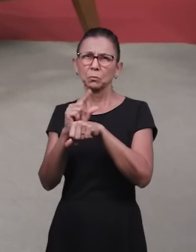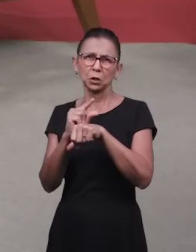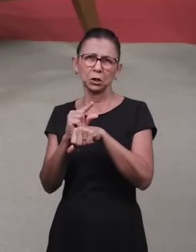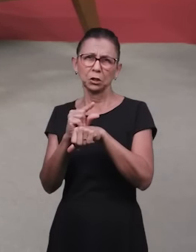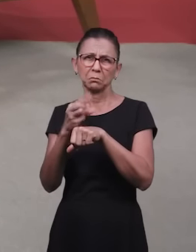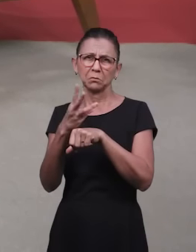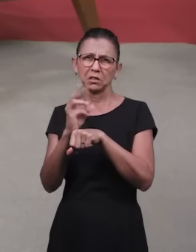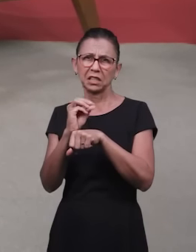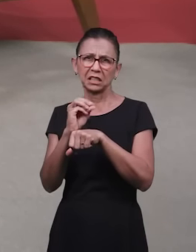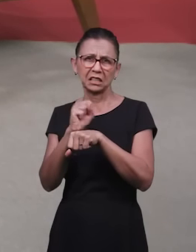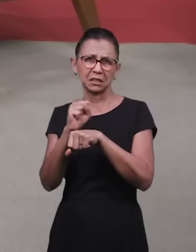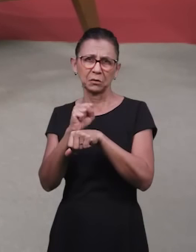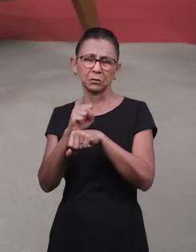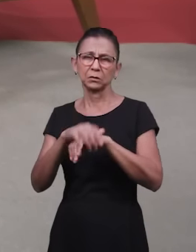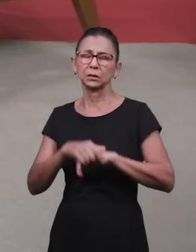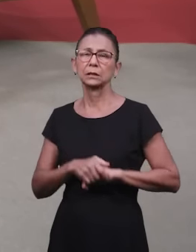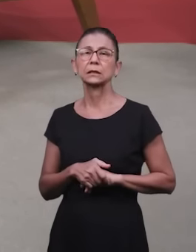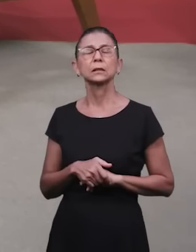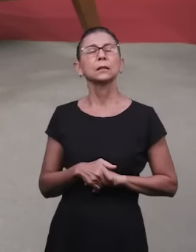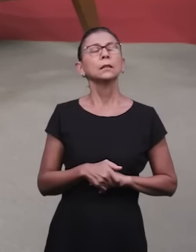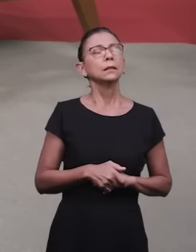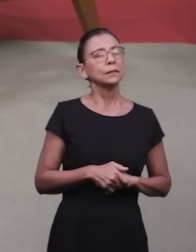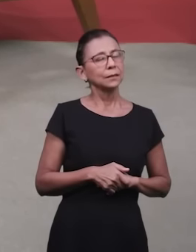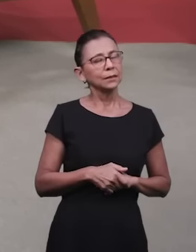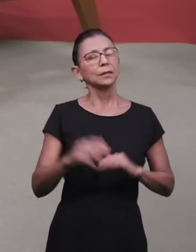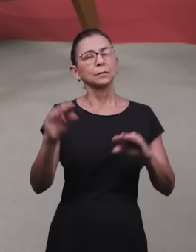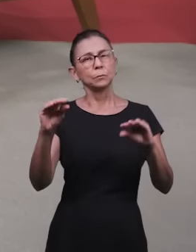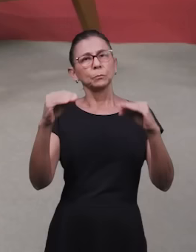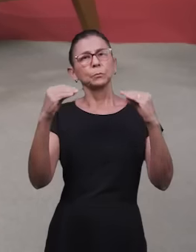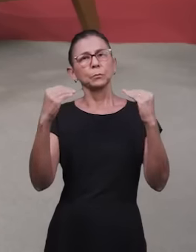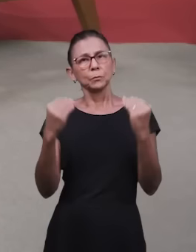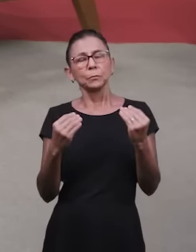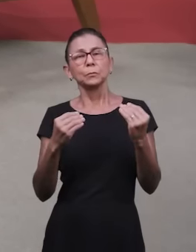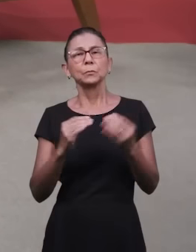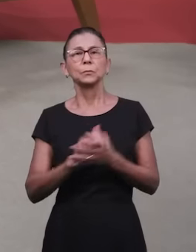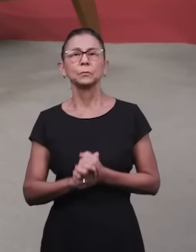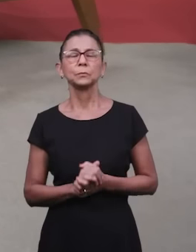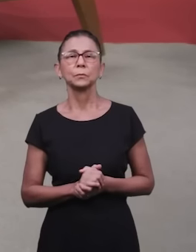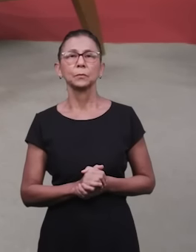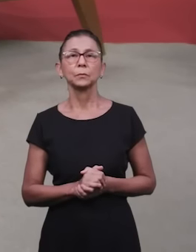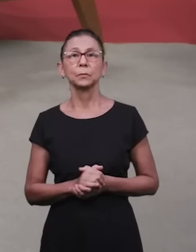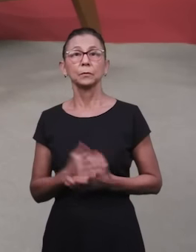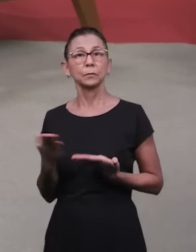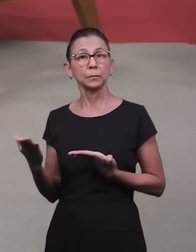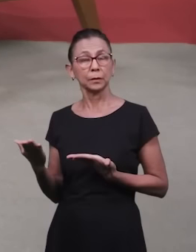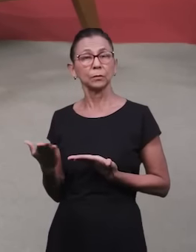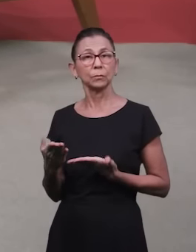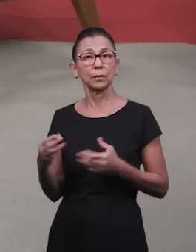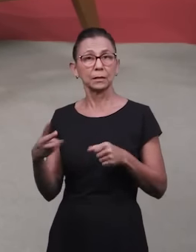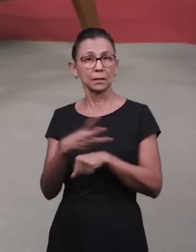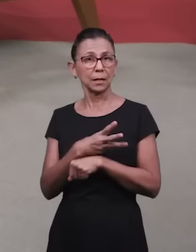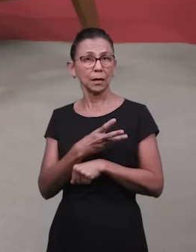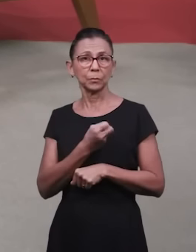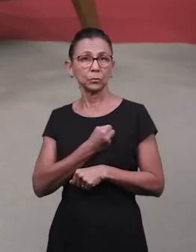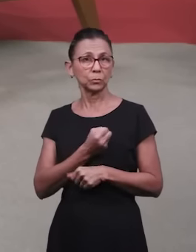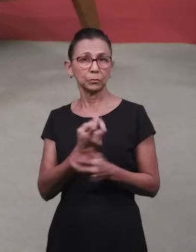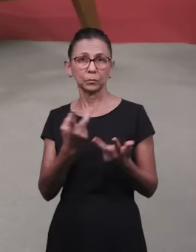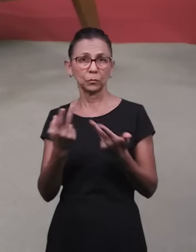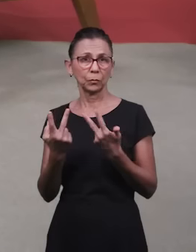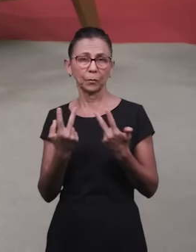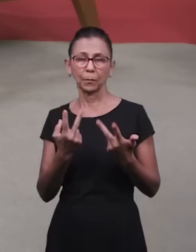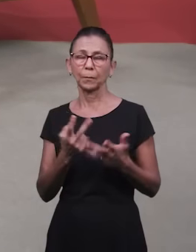30 segundos, e enviar pelo mesmo canal, ou seja, pelo aplicativo, naquele mesmo número de WhatsApp. Nós recebemos